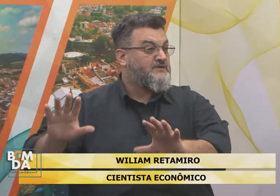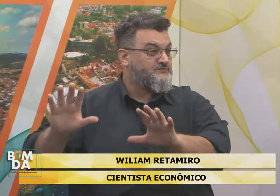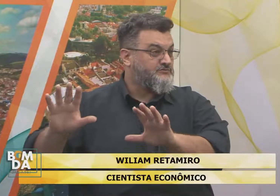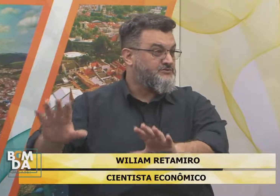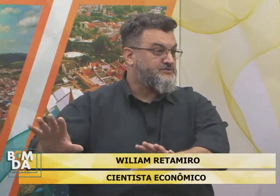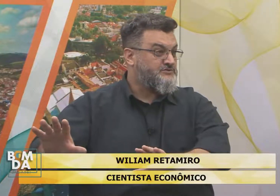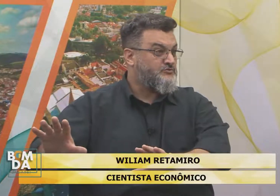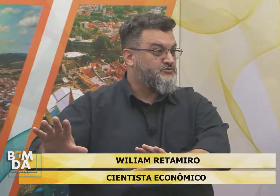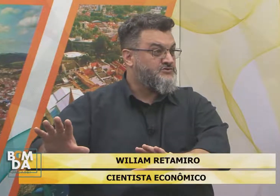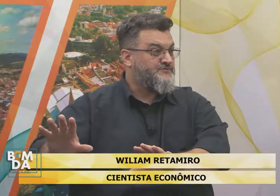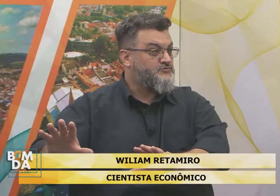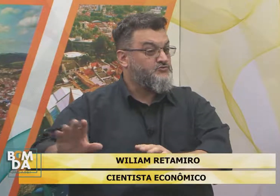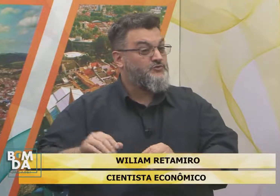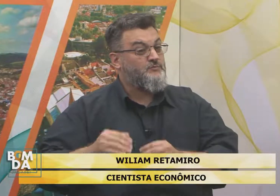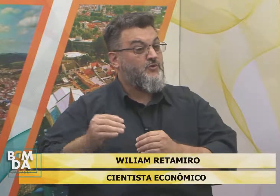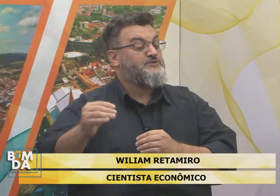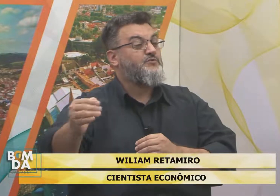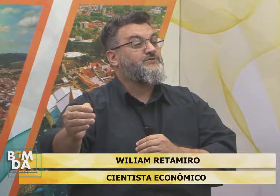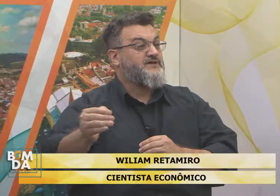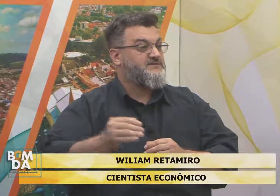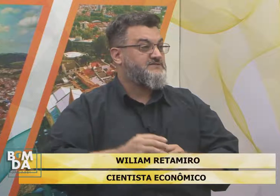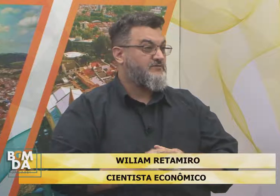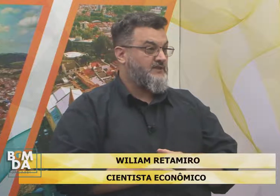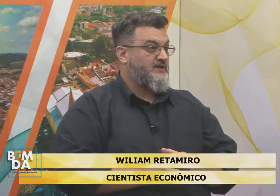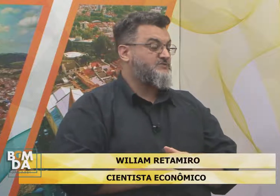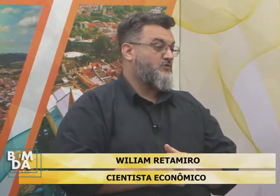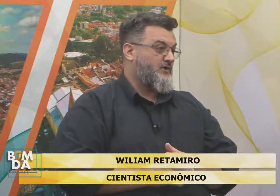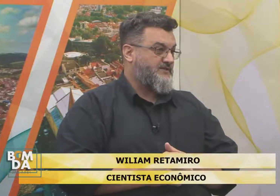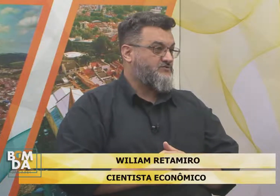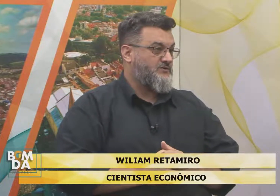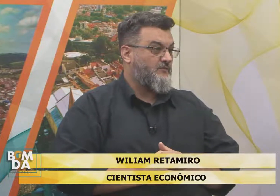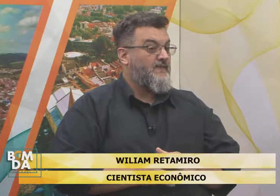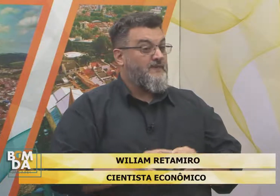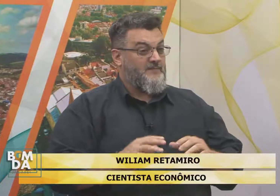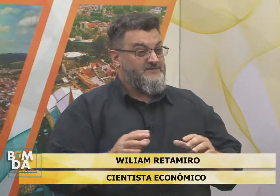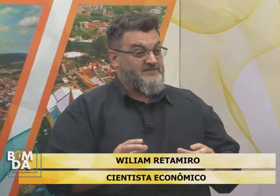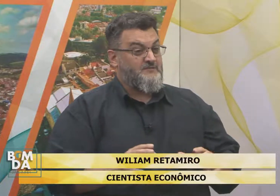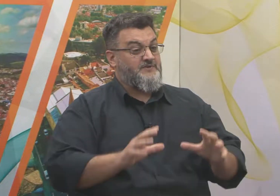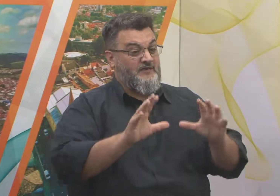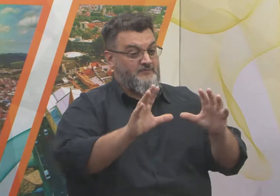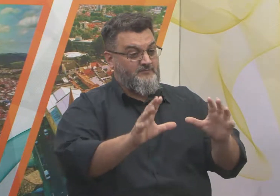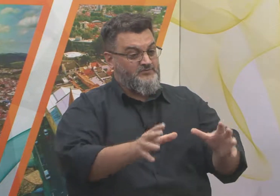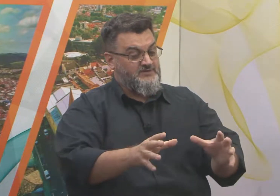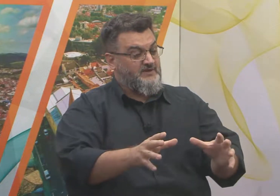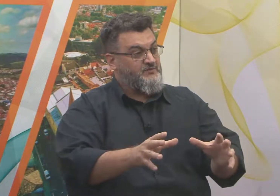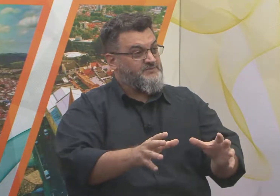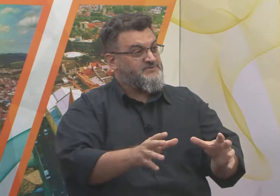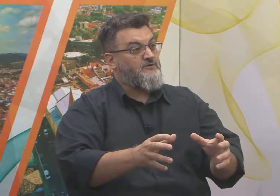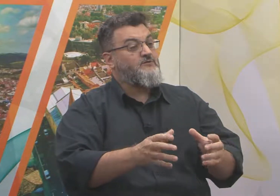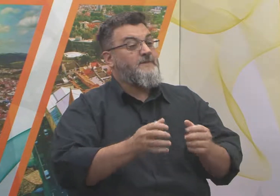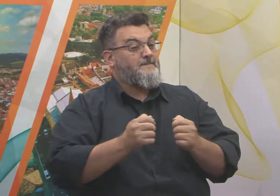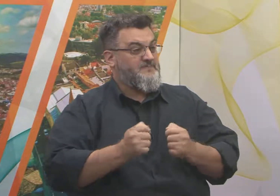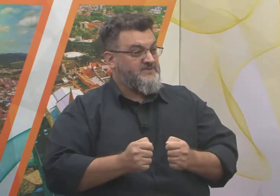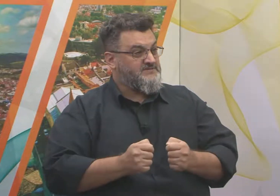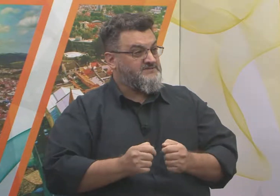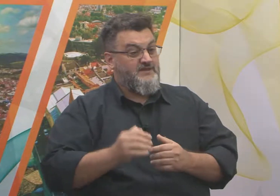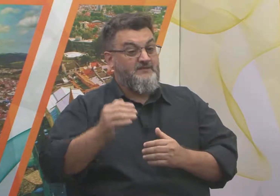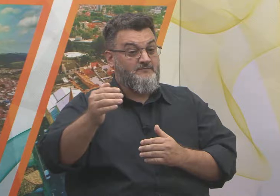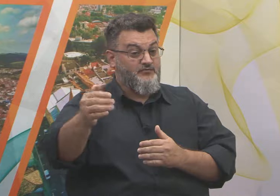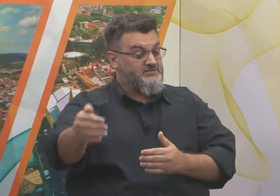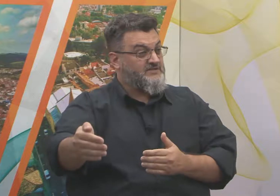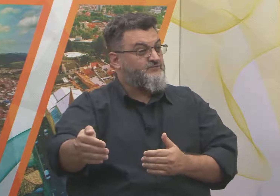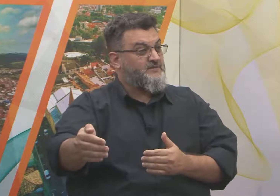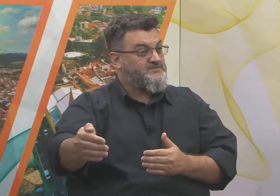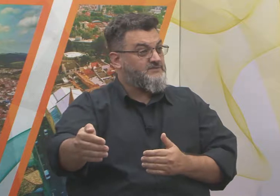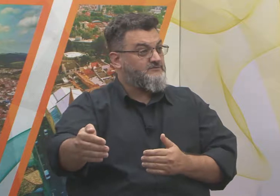nesse caso, as instituições de defesa do consumidor podem apontar se são legais, são corretas ou não. Mas sempre é buscar a opção,